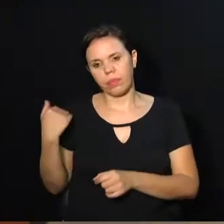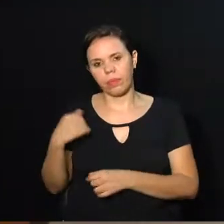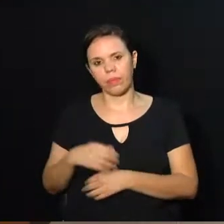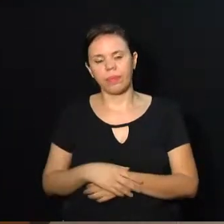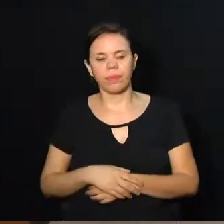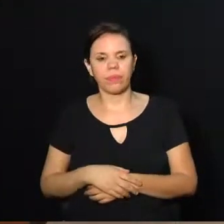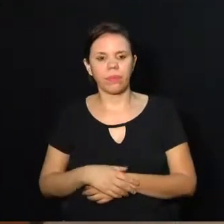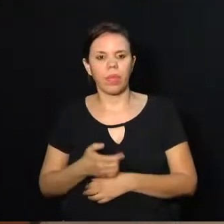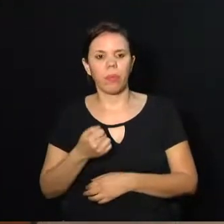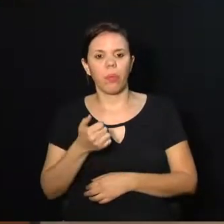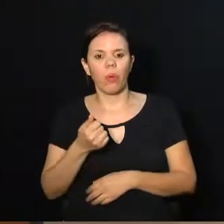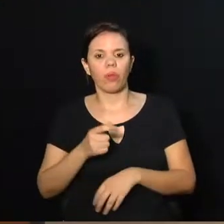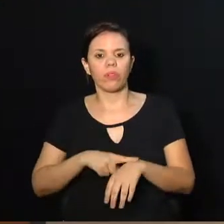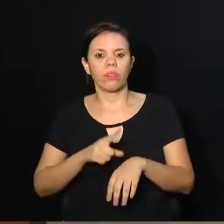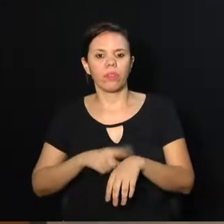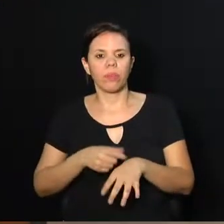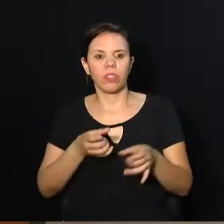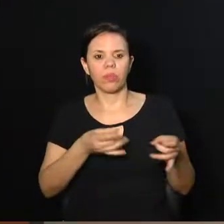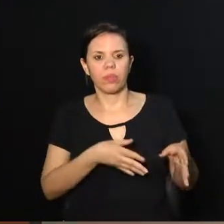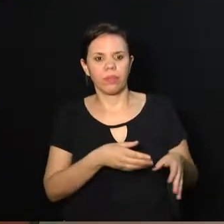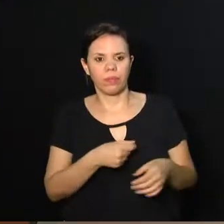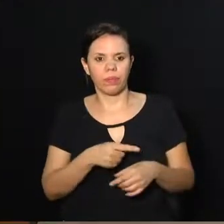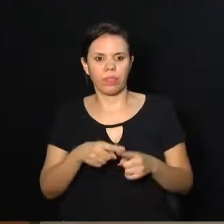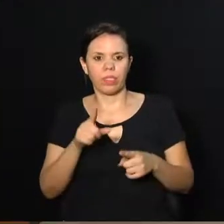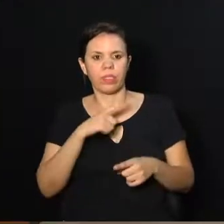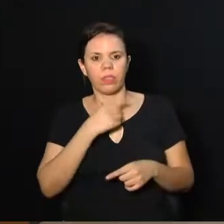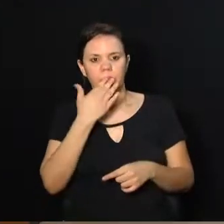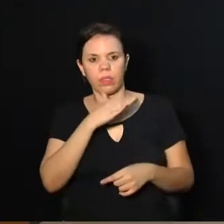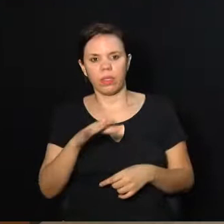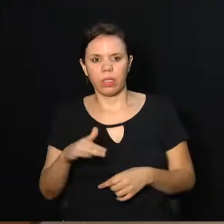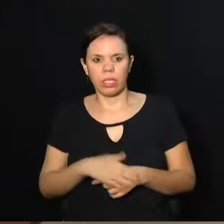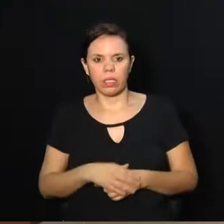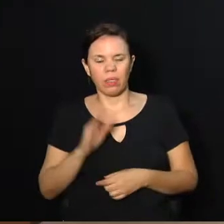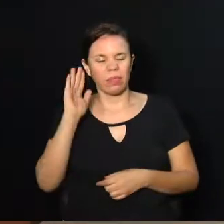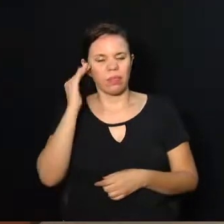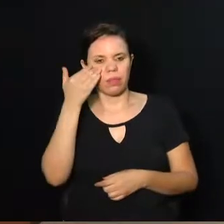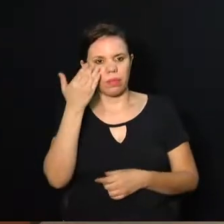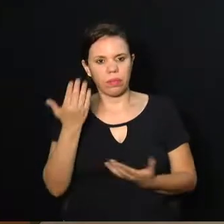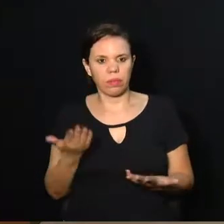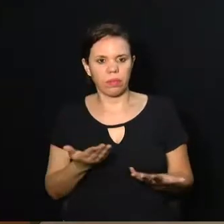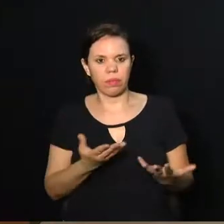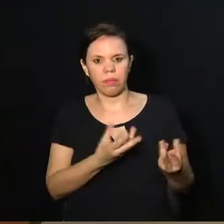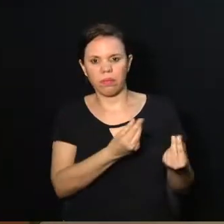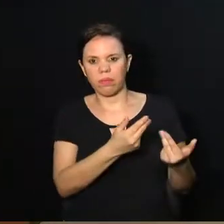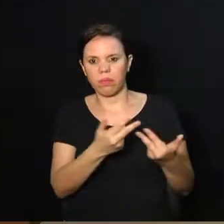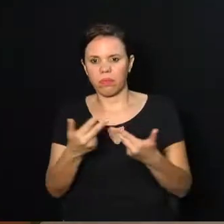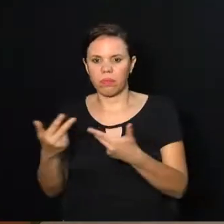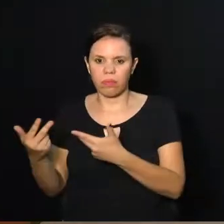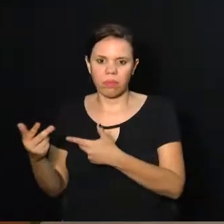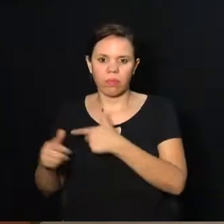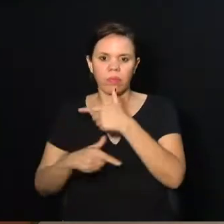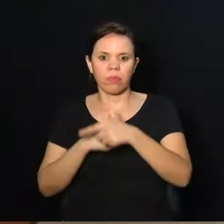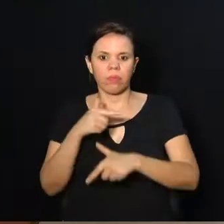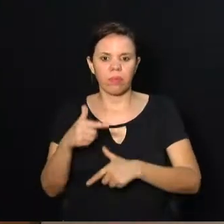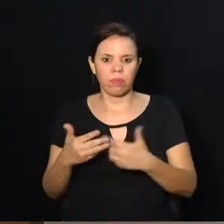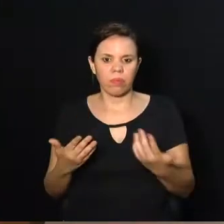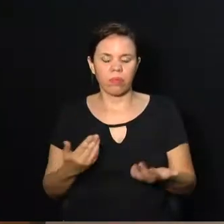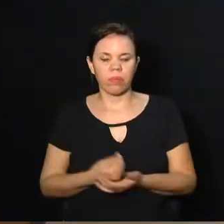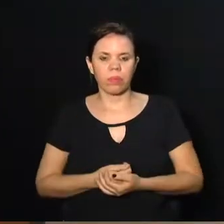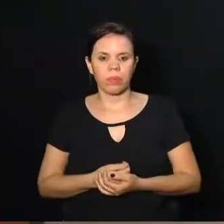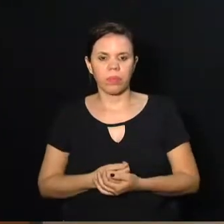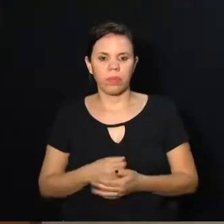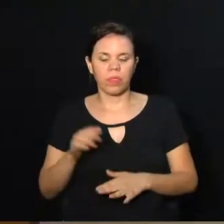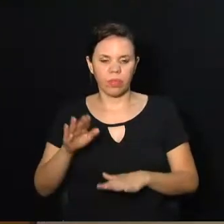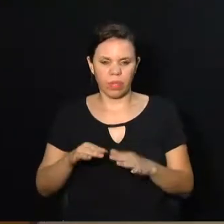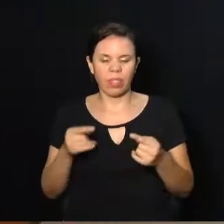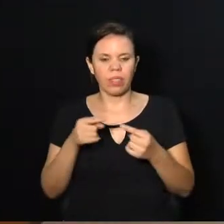Era o pouco de tempo que sobrava, porque você tem uma criança surdo-cego, né, tem todo lá Eu acho que vai de encontro